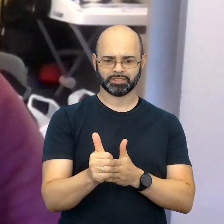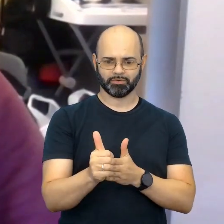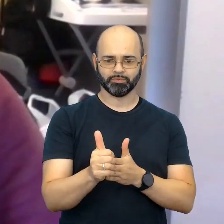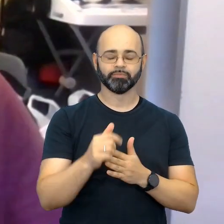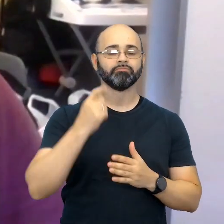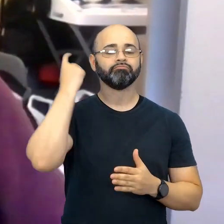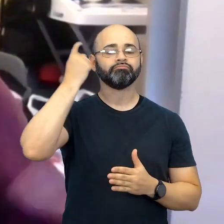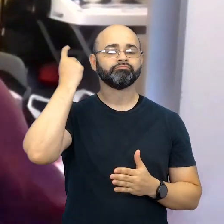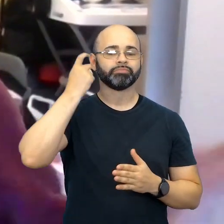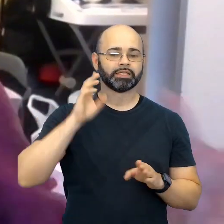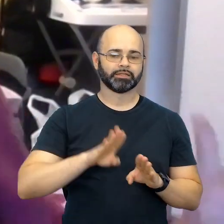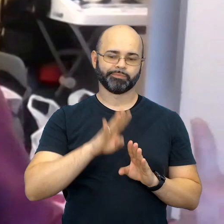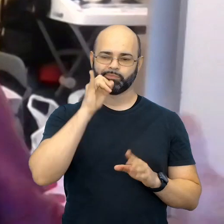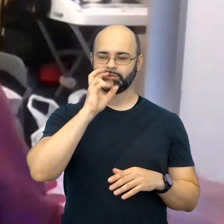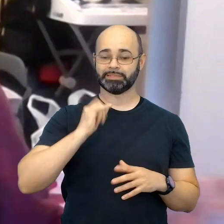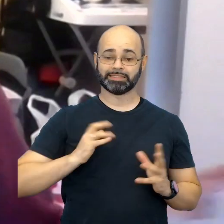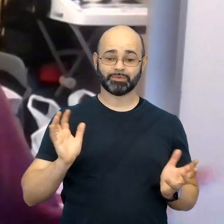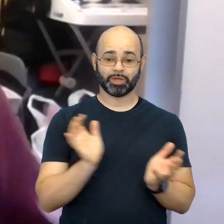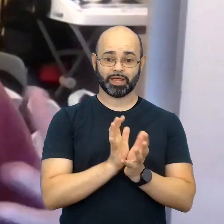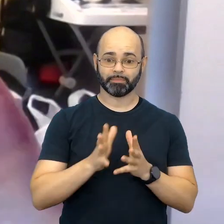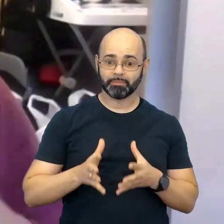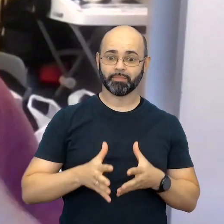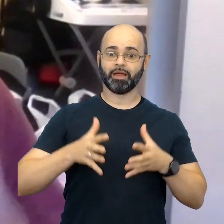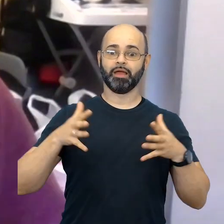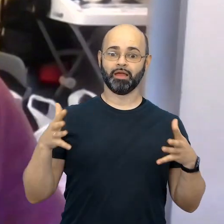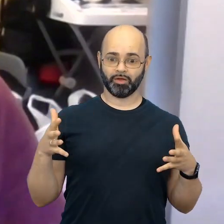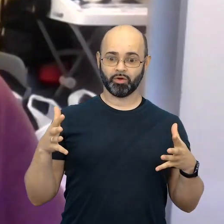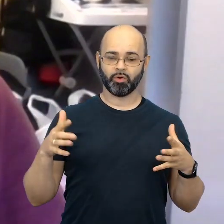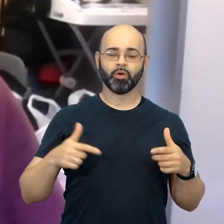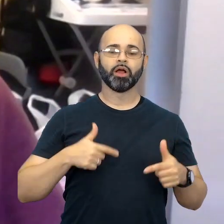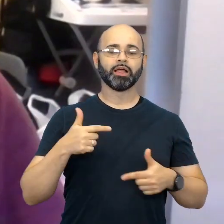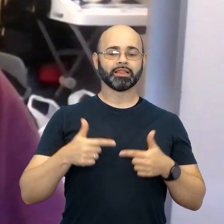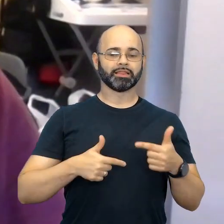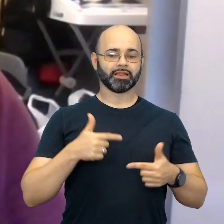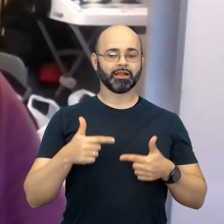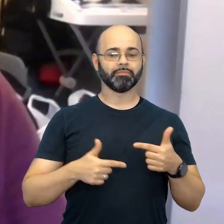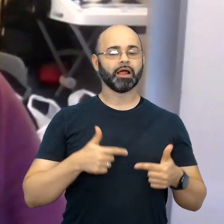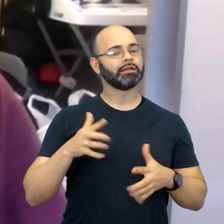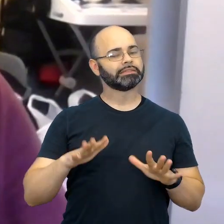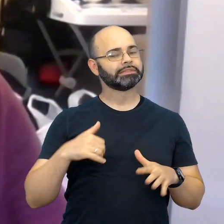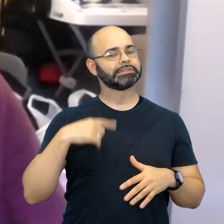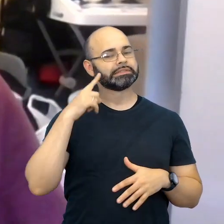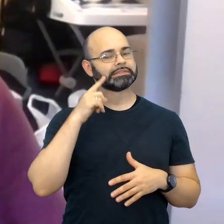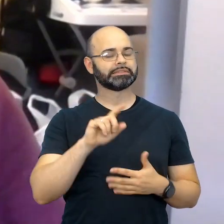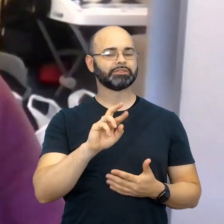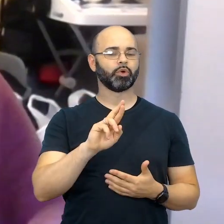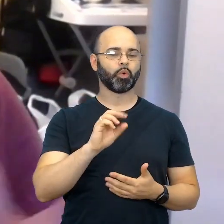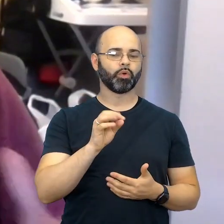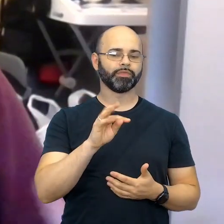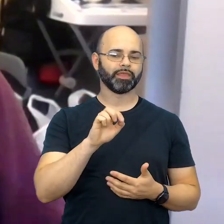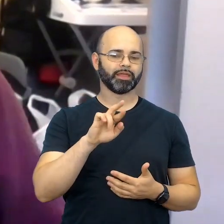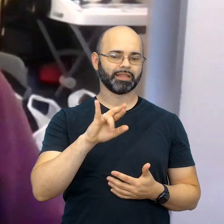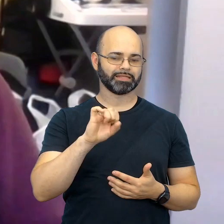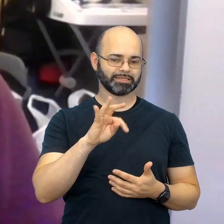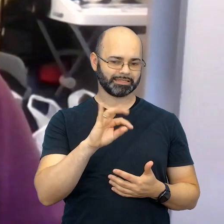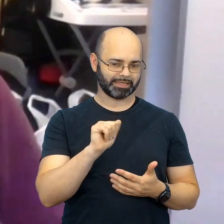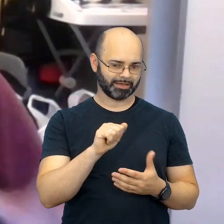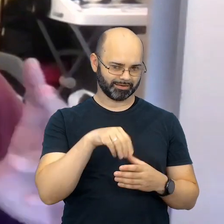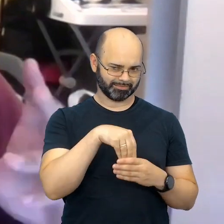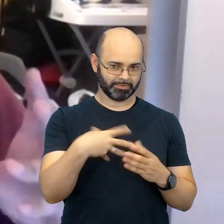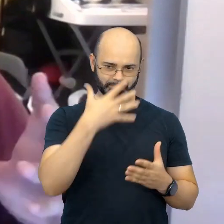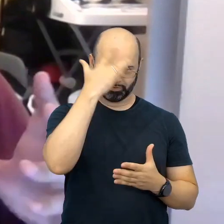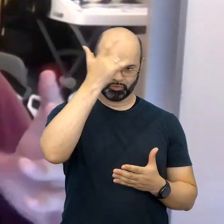exemplo. Se eu estou numa equipe maior e um trabalho mais colaborativo, talvez eu, como roteirista, fique mais focado apenas no conteúdo